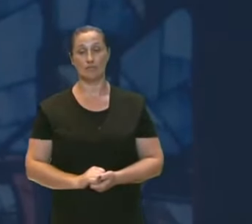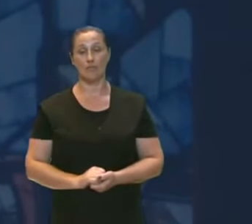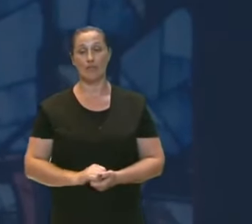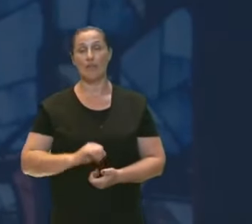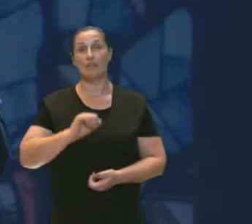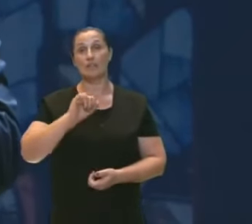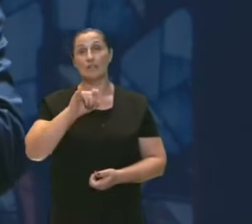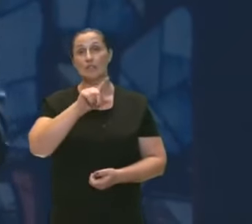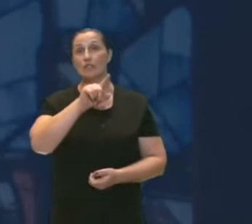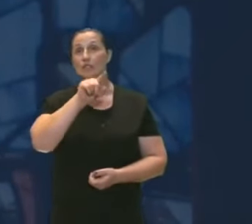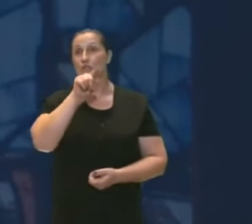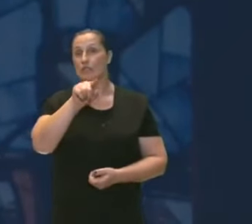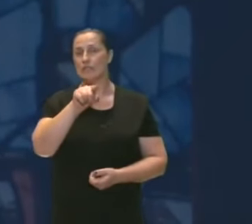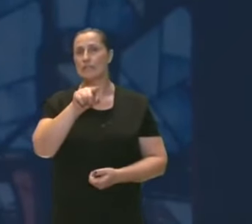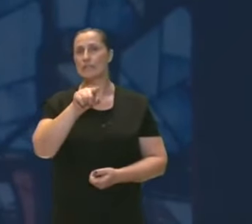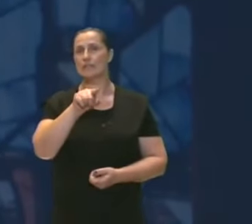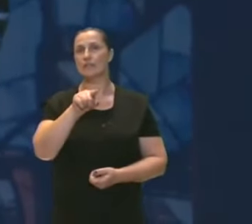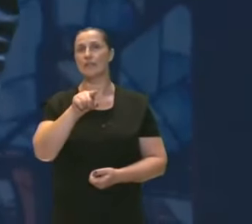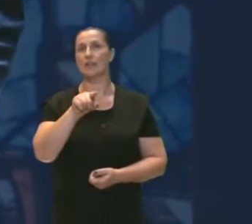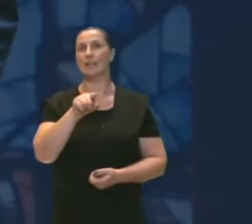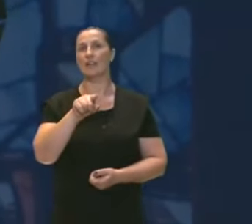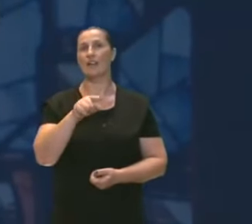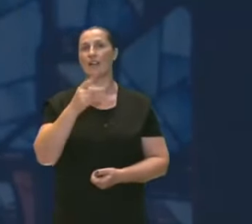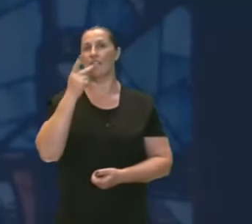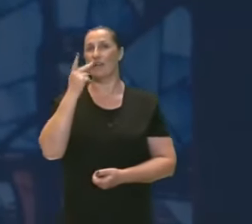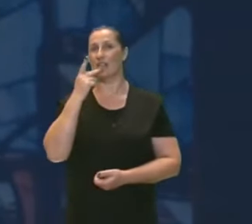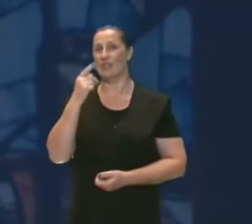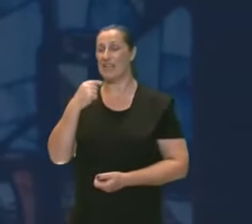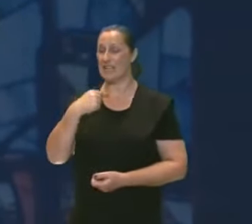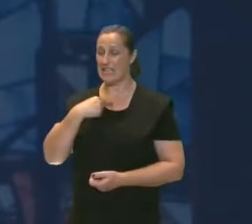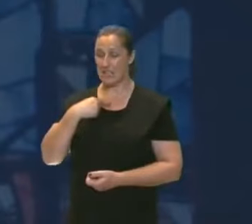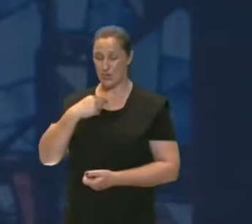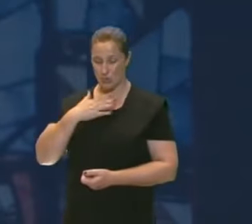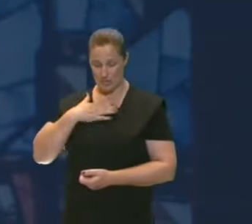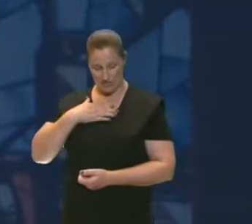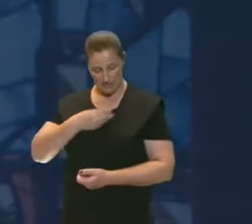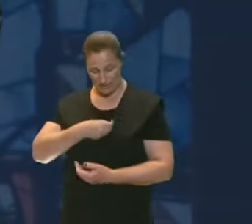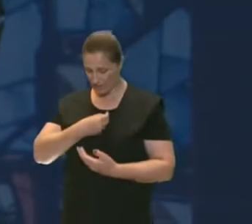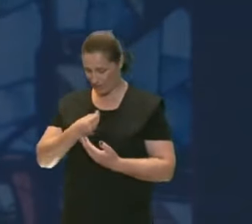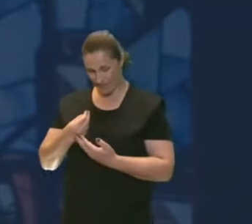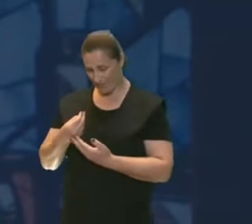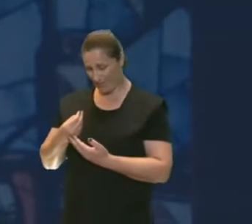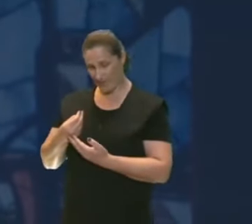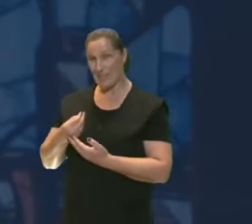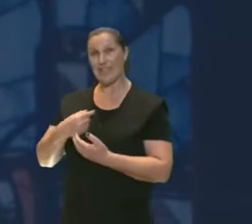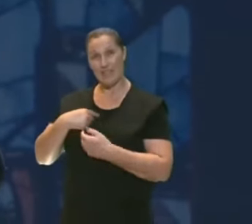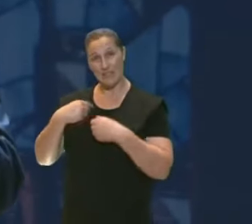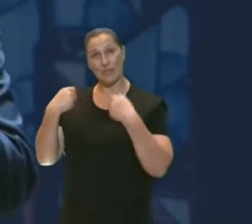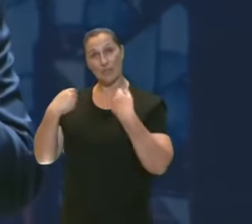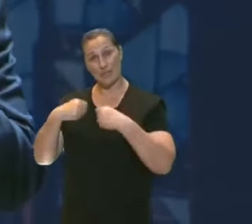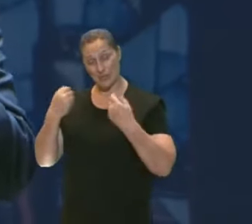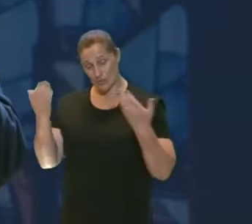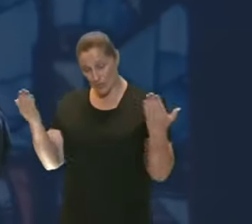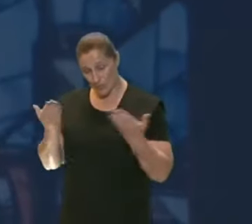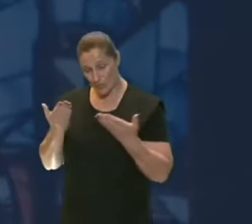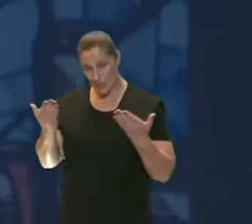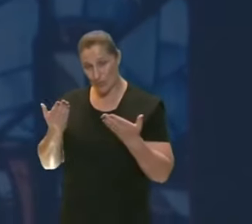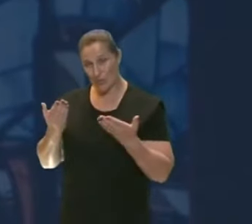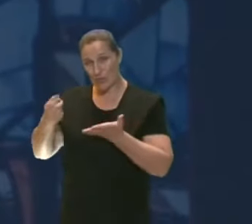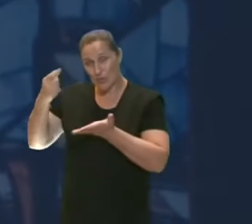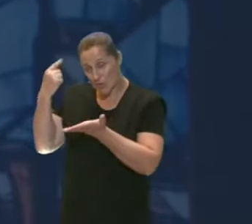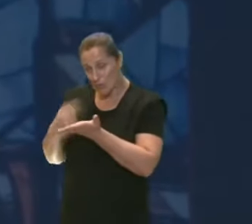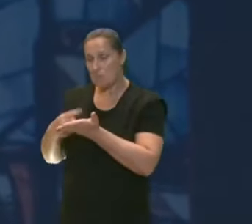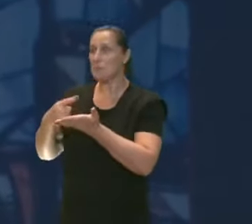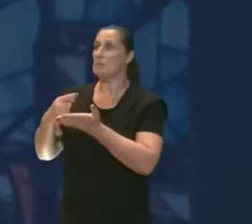ao ouvir tudo isso, está dizendo, eu não consagrei a minha vida ao Senhor, eu preciso hoje fazer um pacto